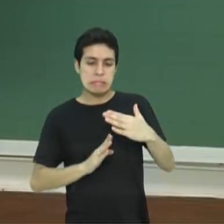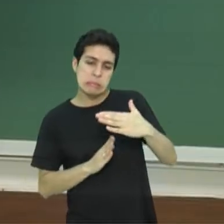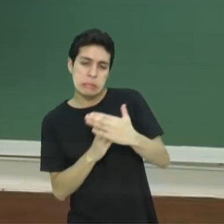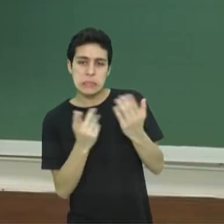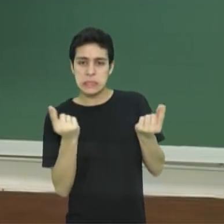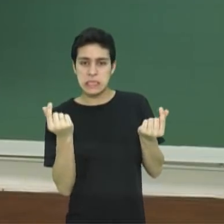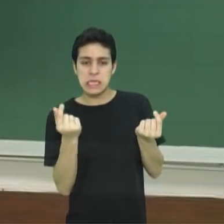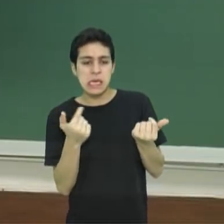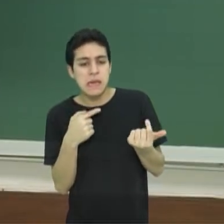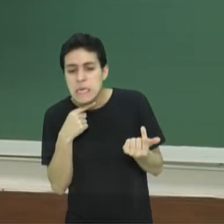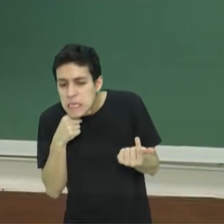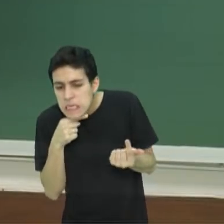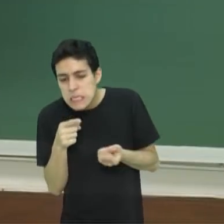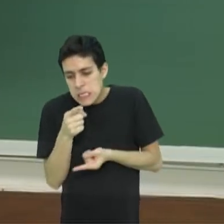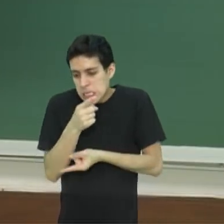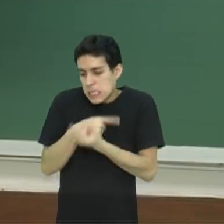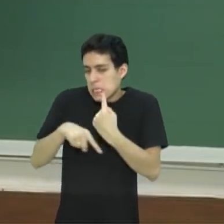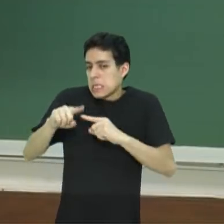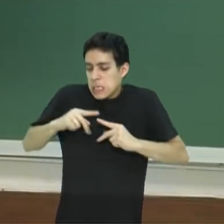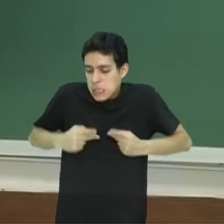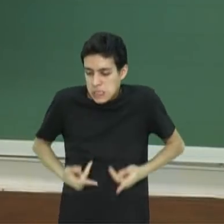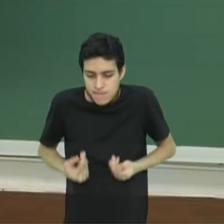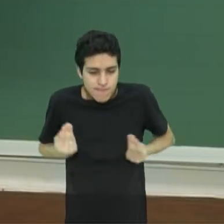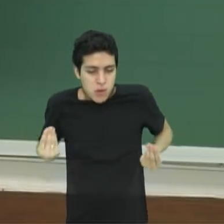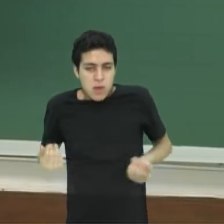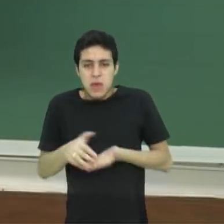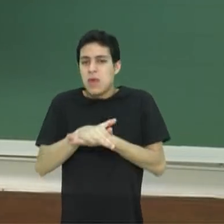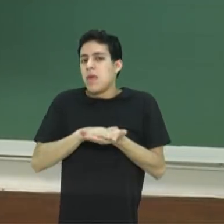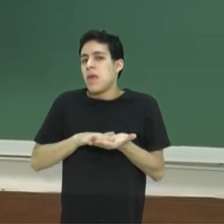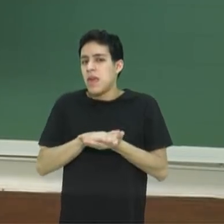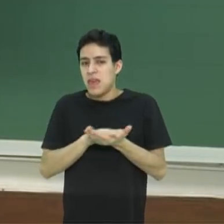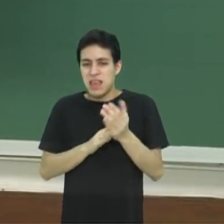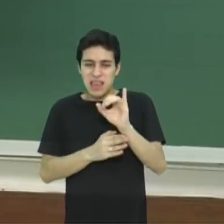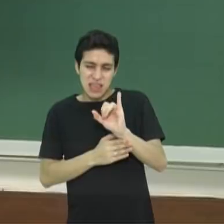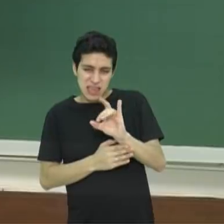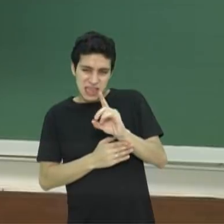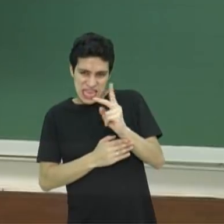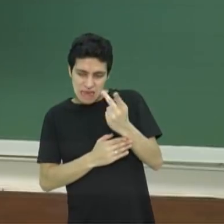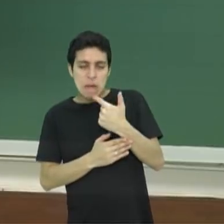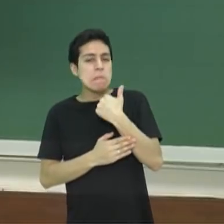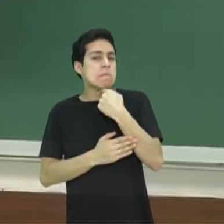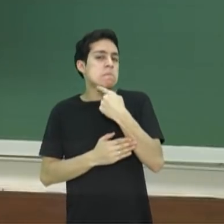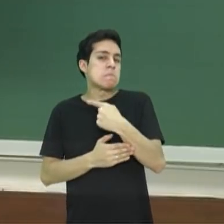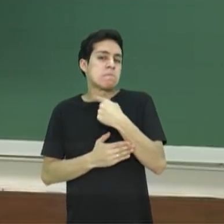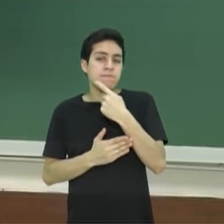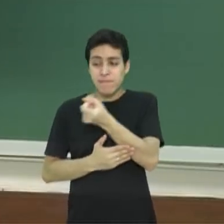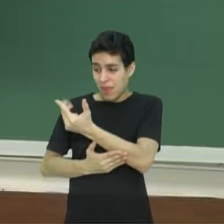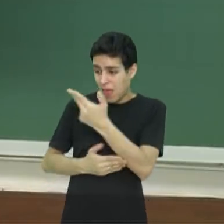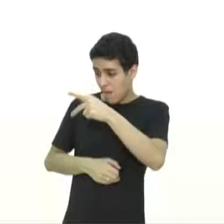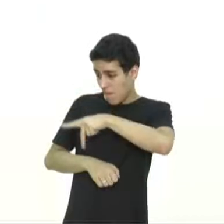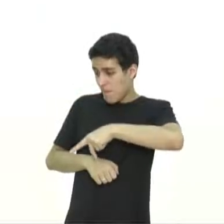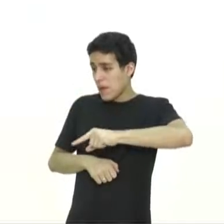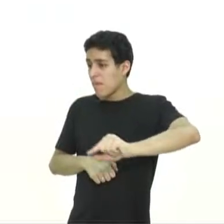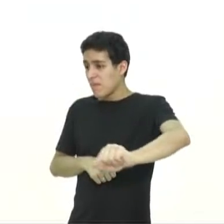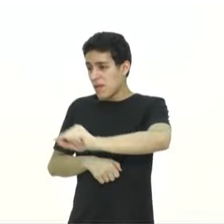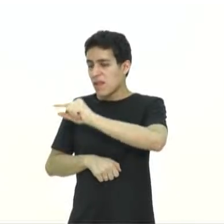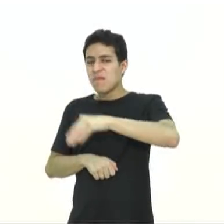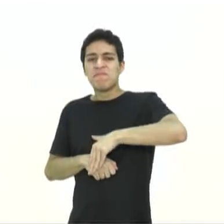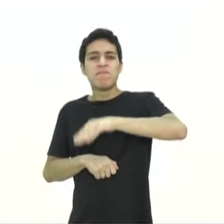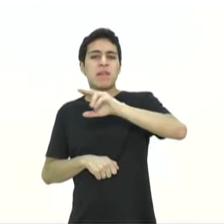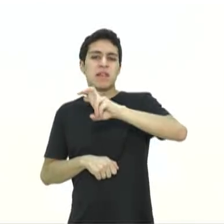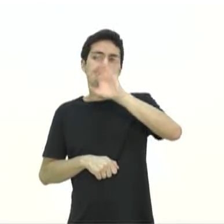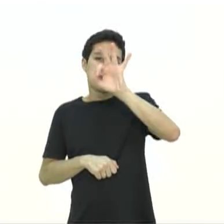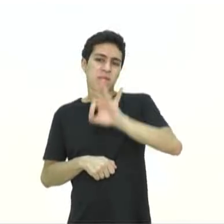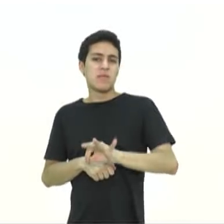um desenvolvimento humano, de qualidade. Então, em alguns países lá, mais de 50%